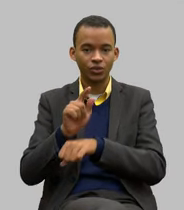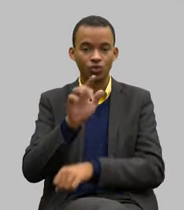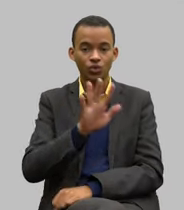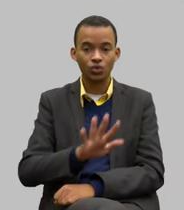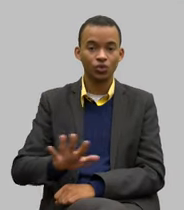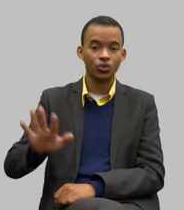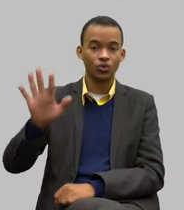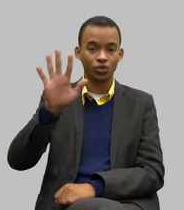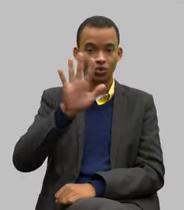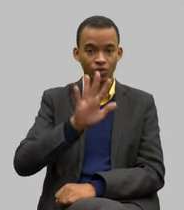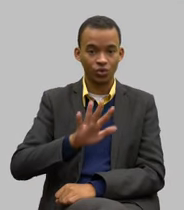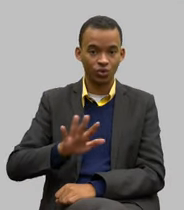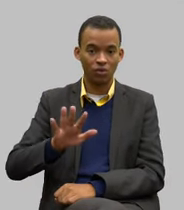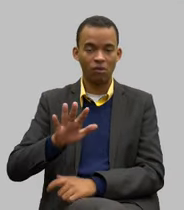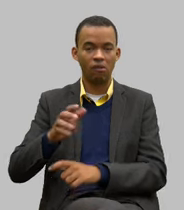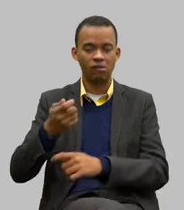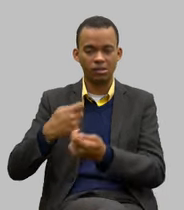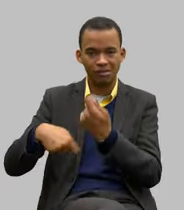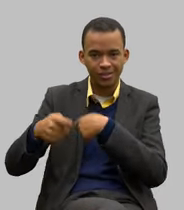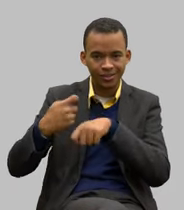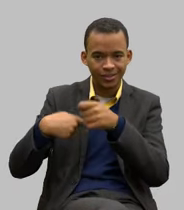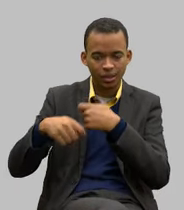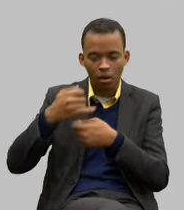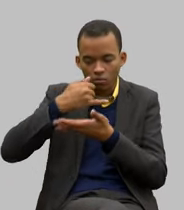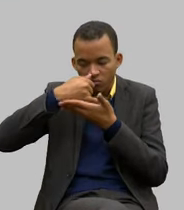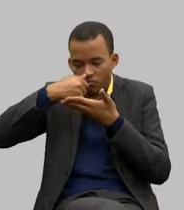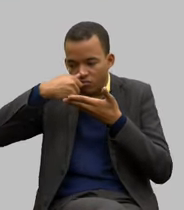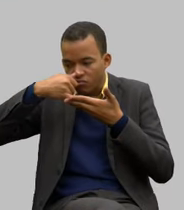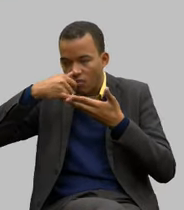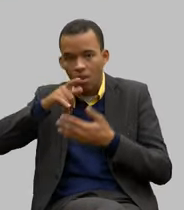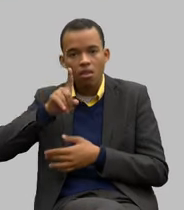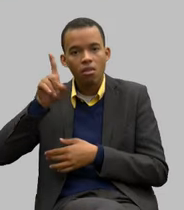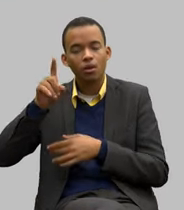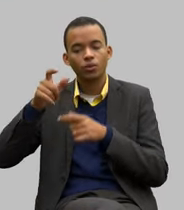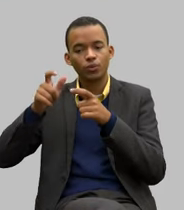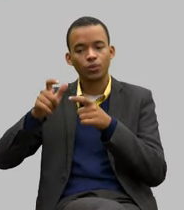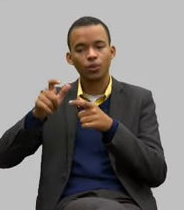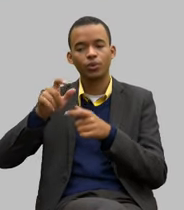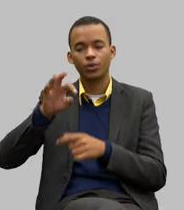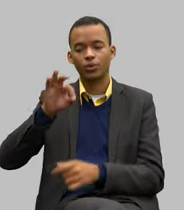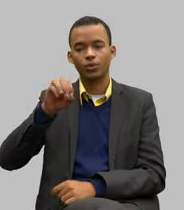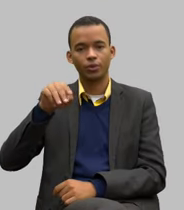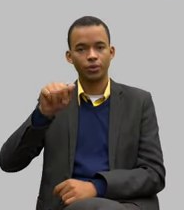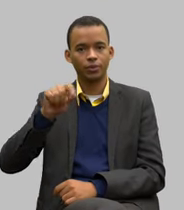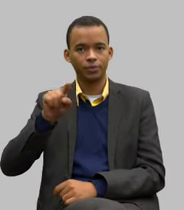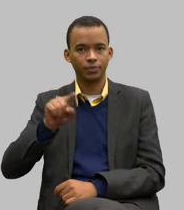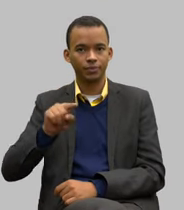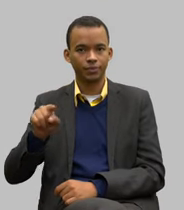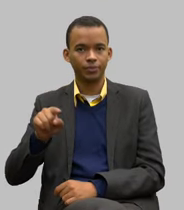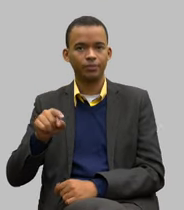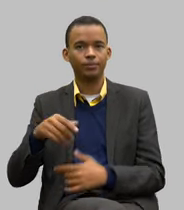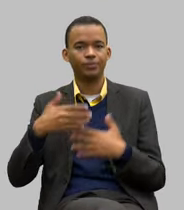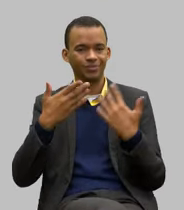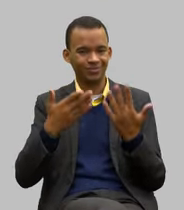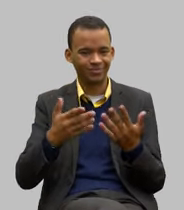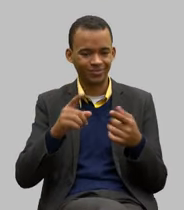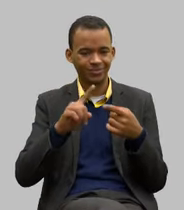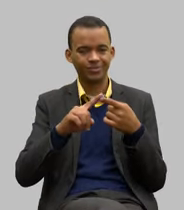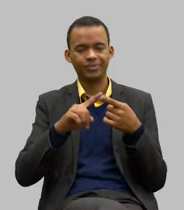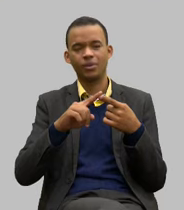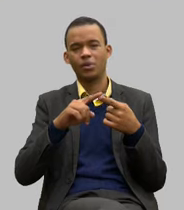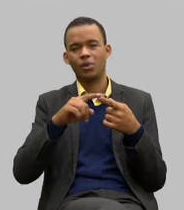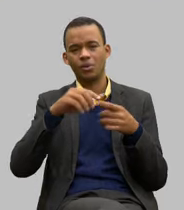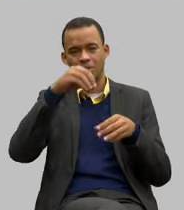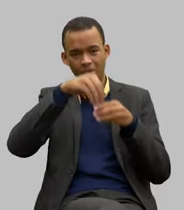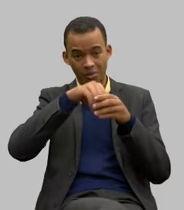Pai Tomás é isso que o tal do dias tlo o tal do Barroso e todos